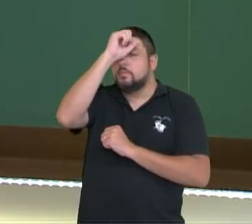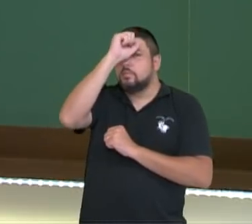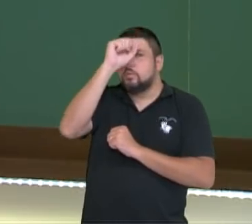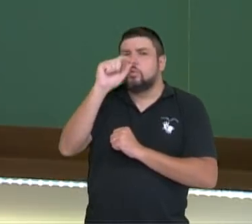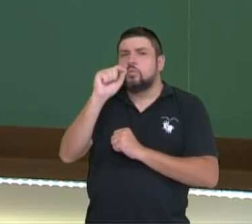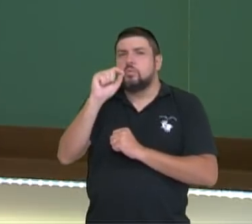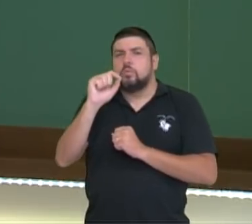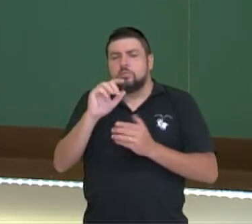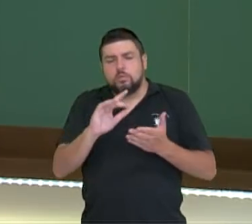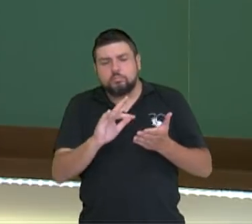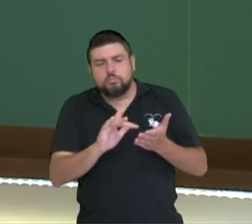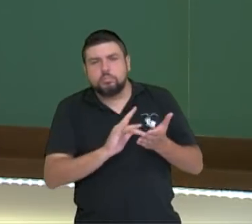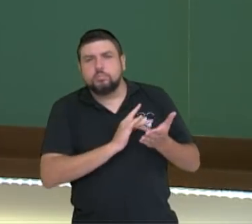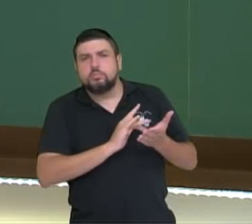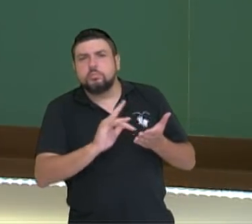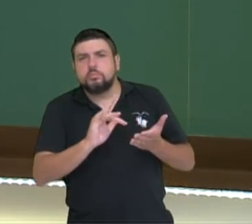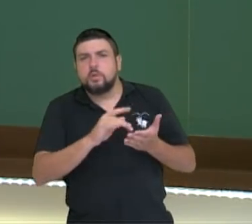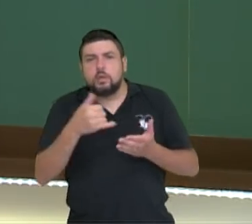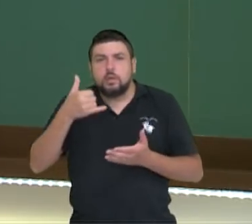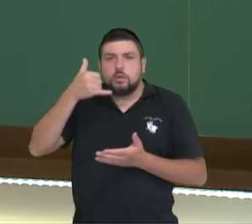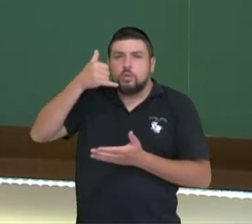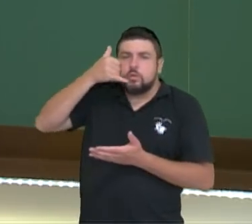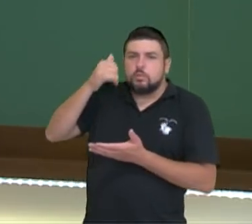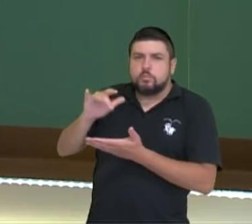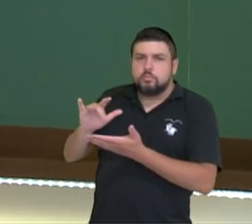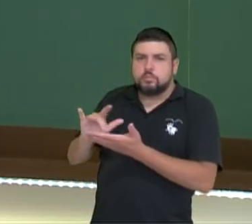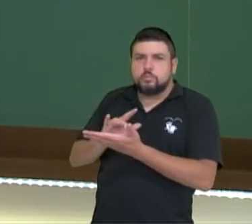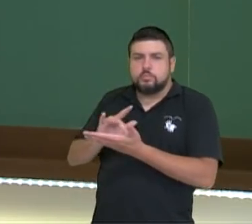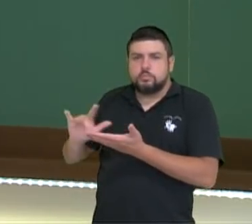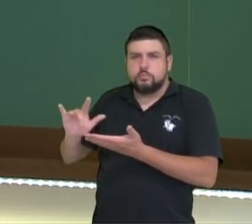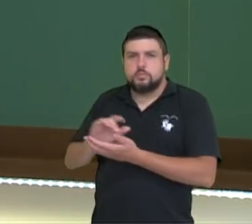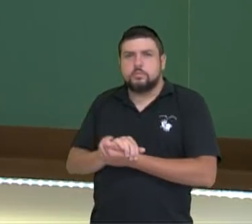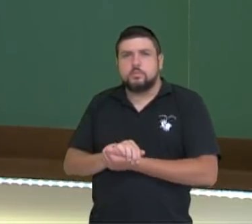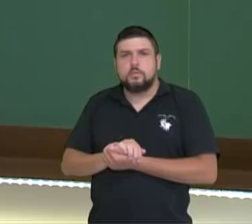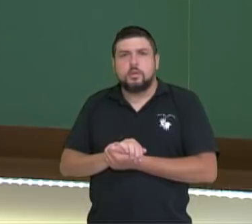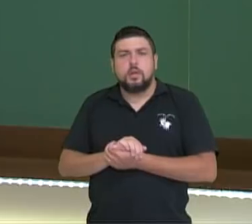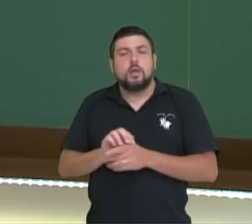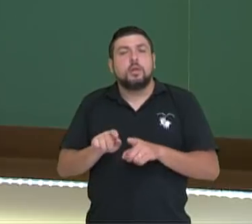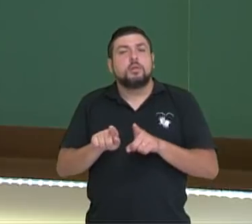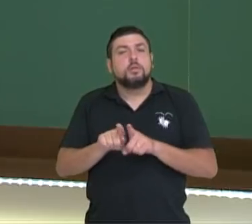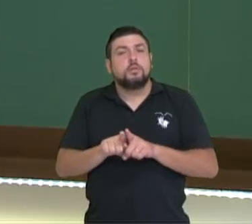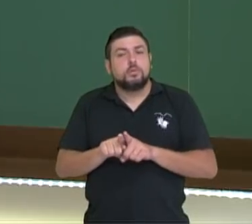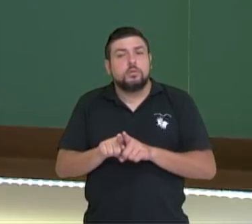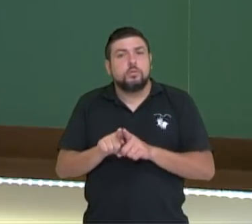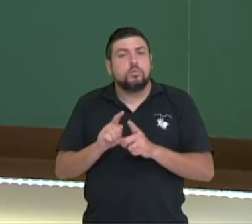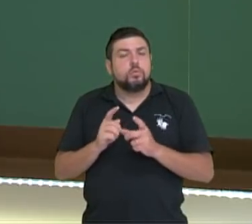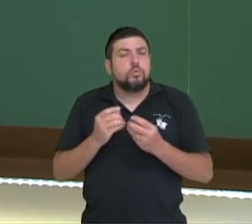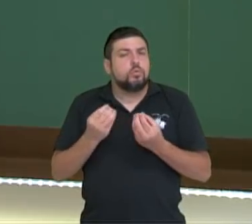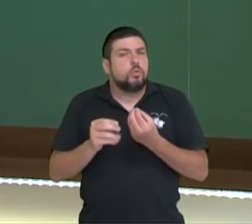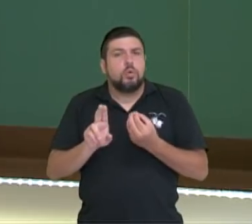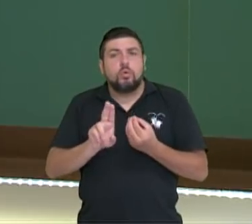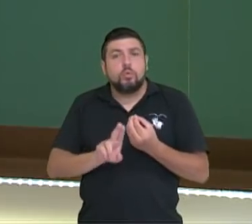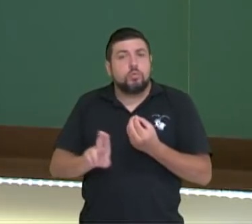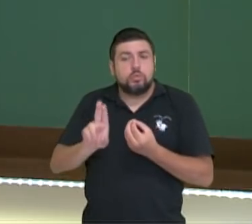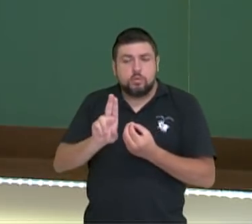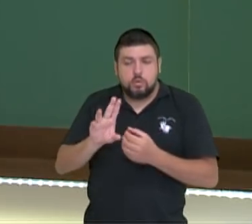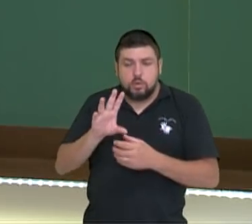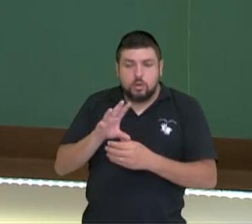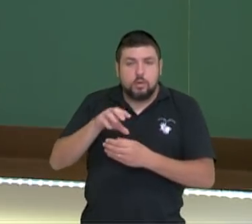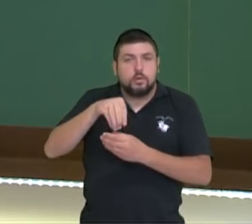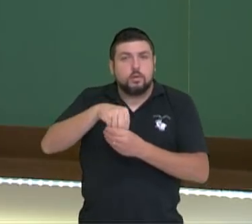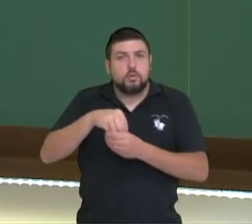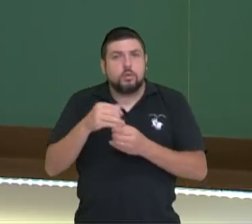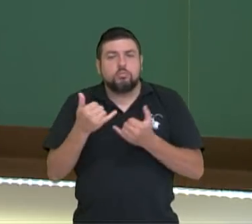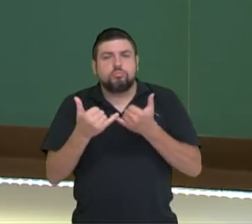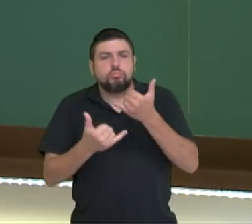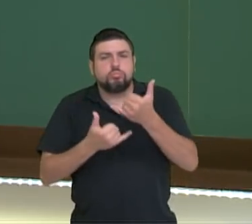tablets e os smartphones e os usos desses dispositivos móveis com os jogos eletrônicos, né? Que é o